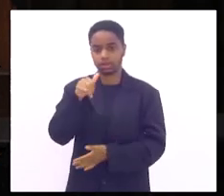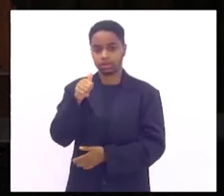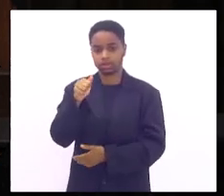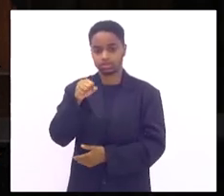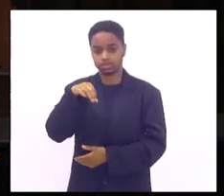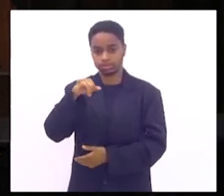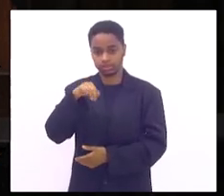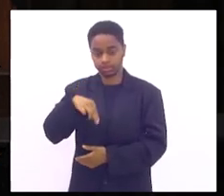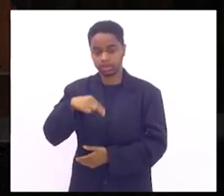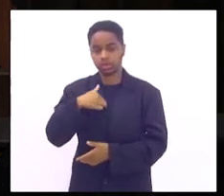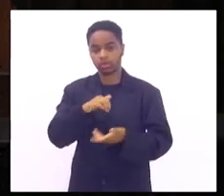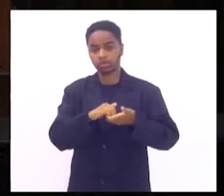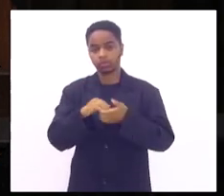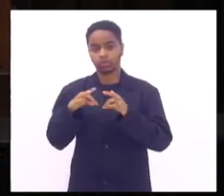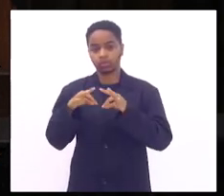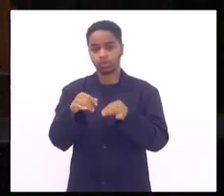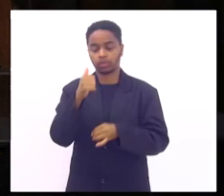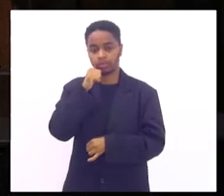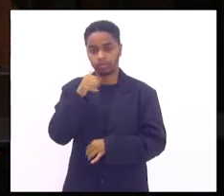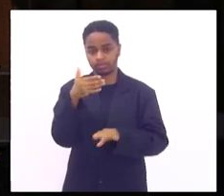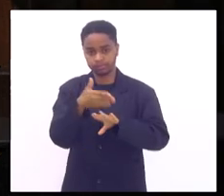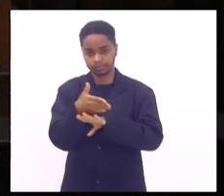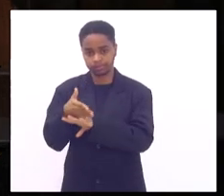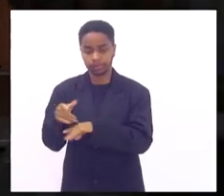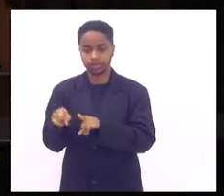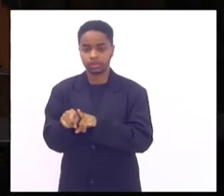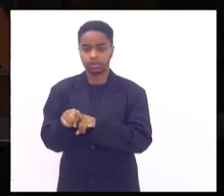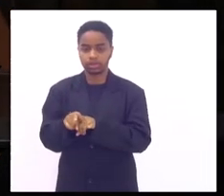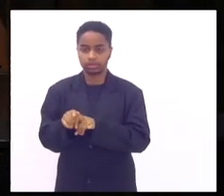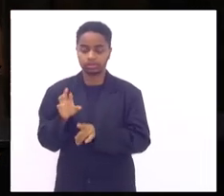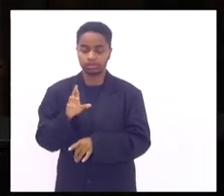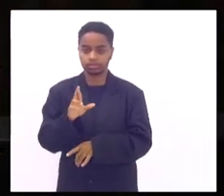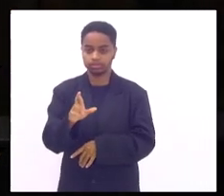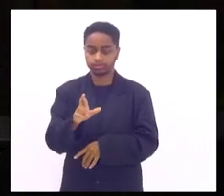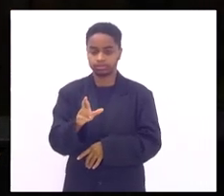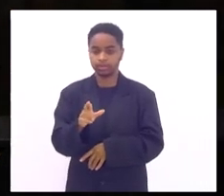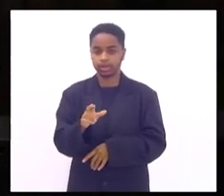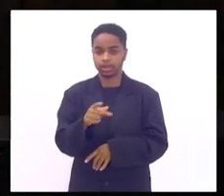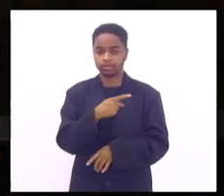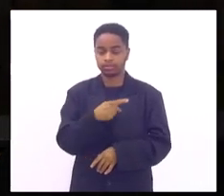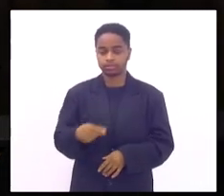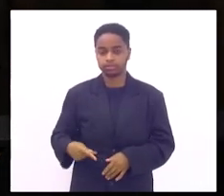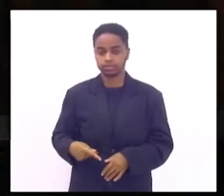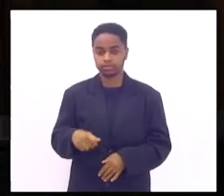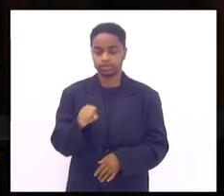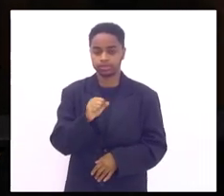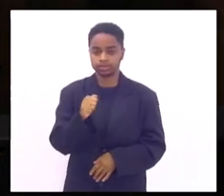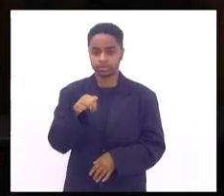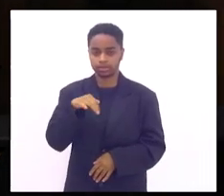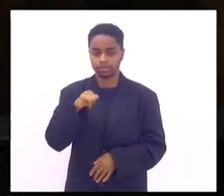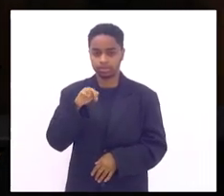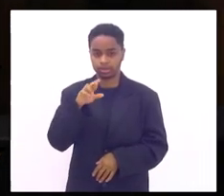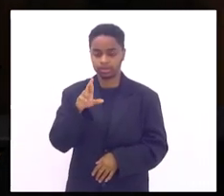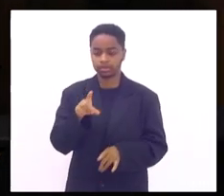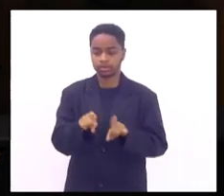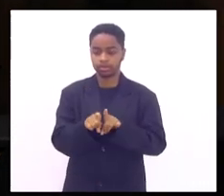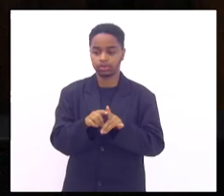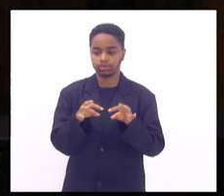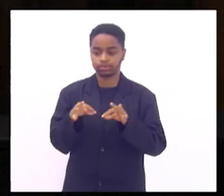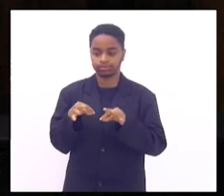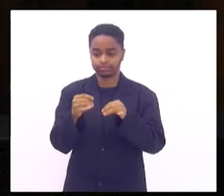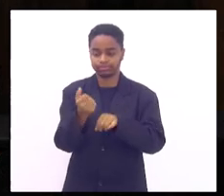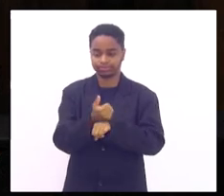mulheres presentes. E na pessoa do meu querido presidente Samir, todos os profissionais de contabilidade também